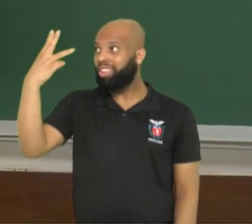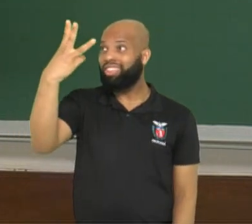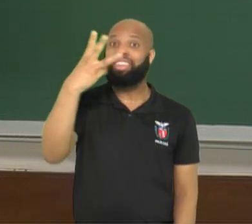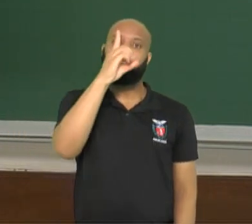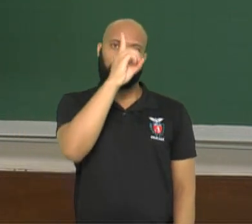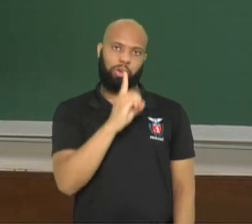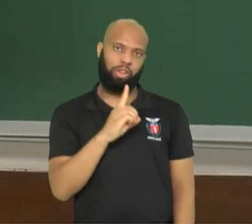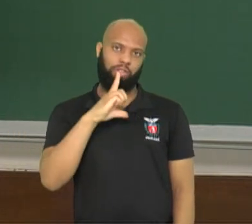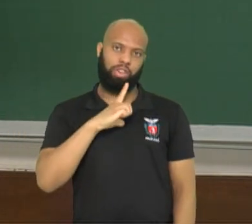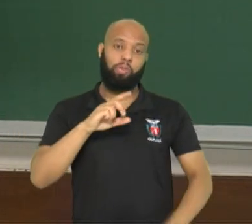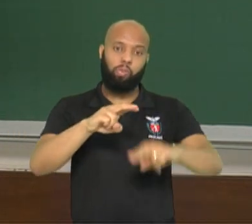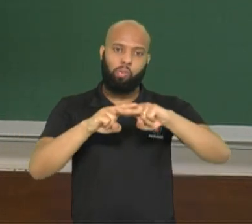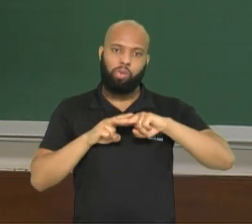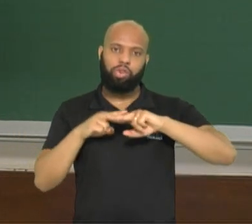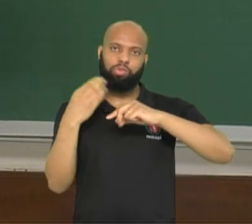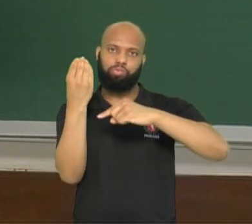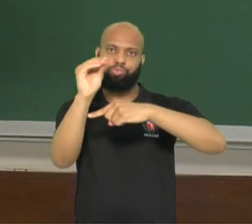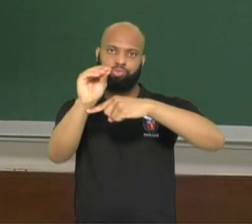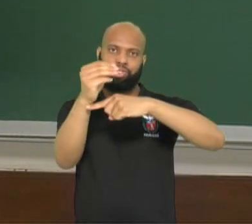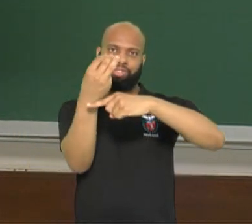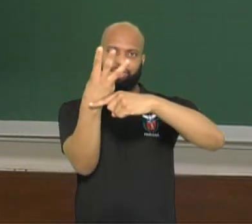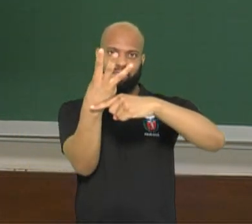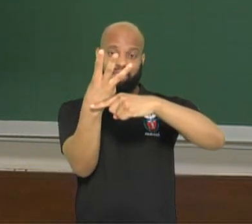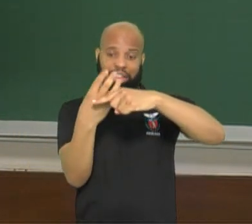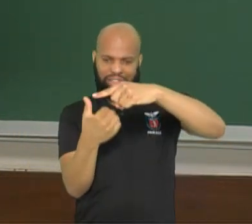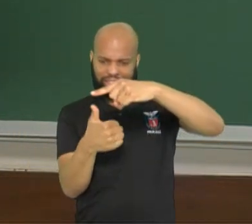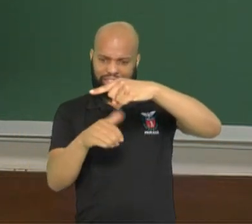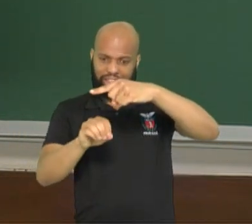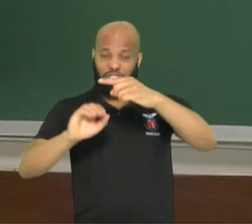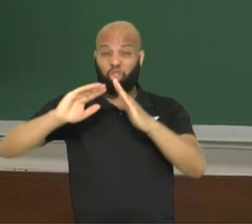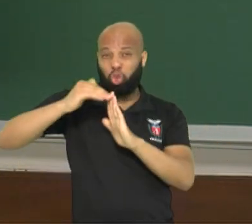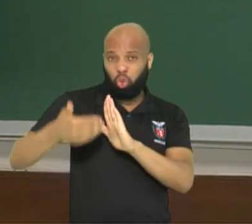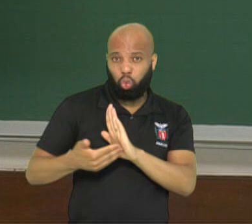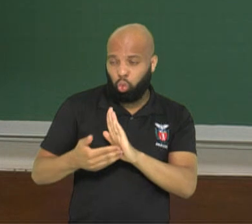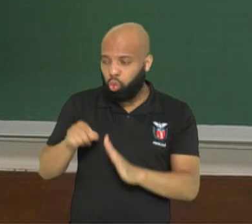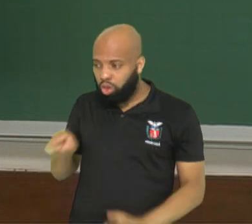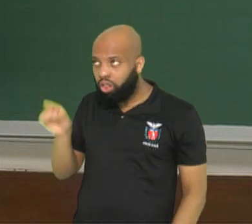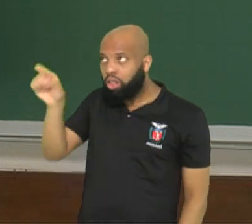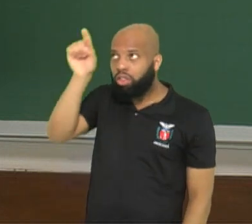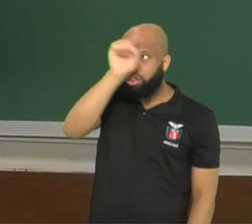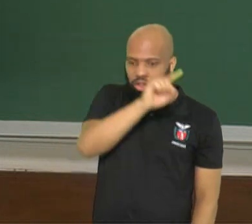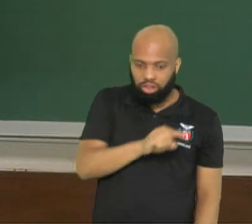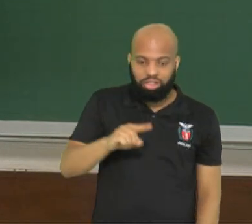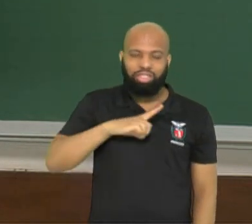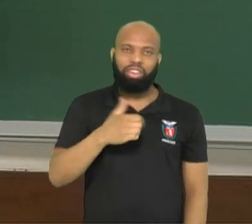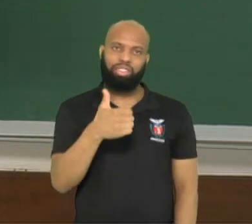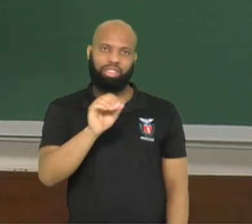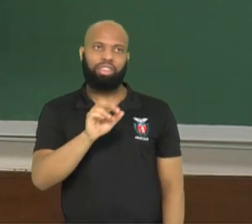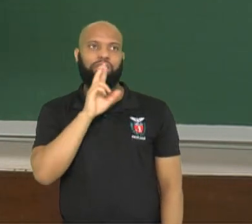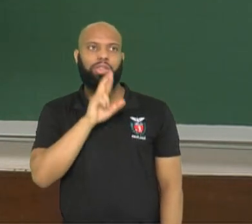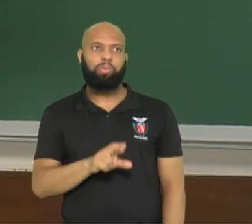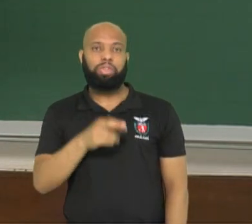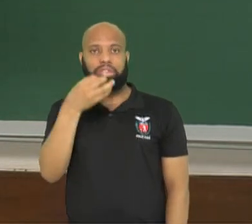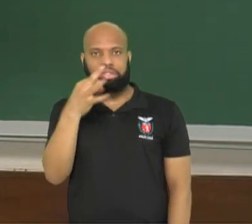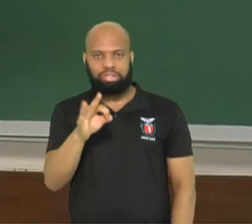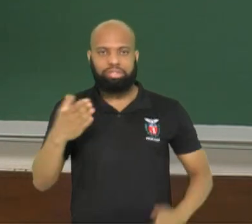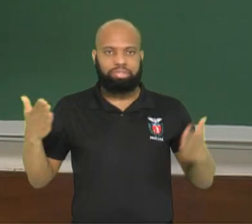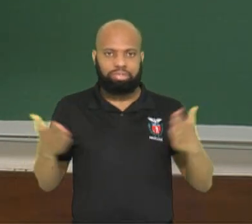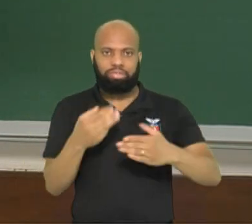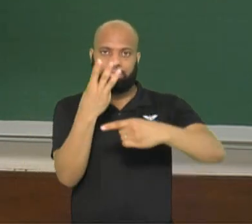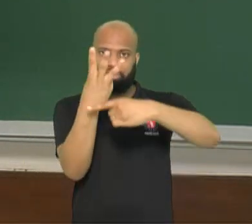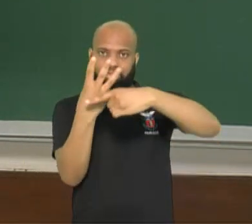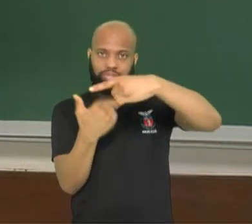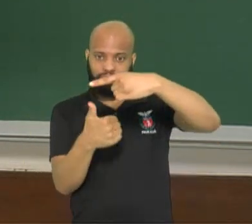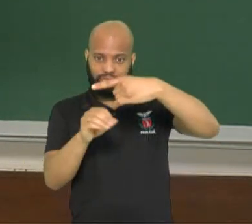cores amarelas, tá? Para 10 possibilidades no total. Então, a resposta é 3